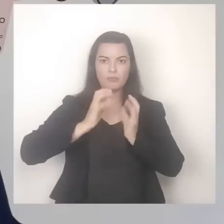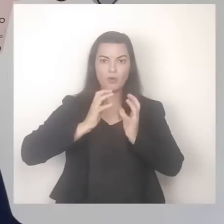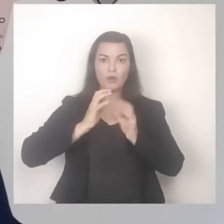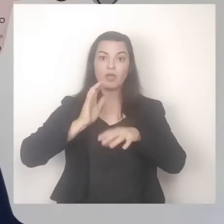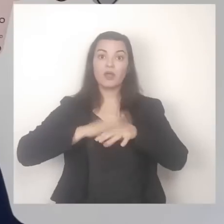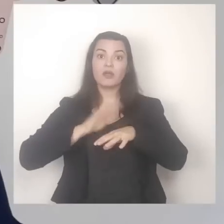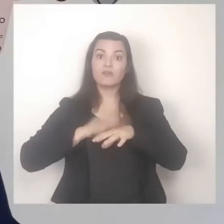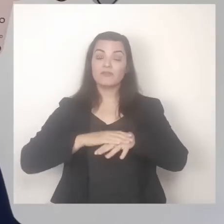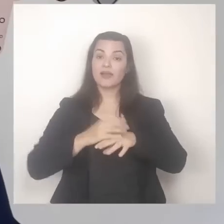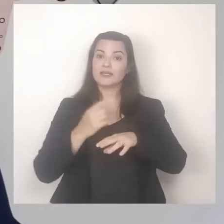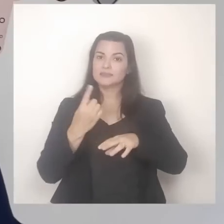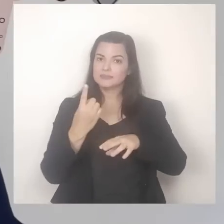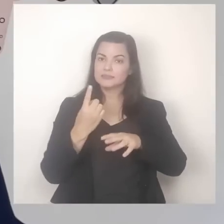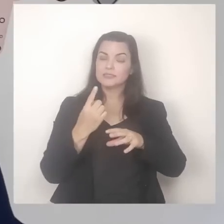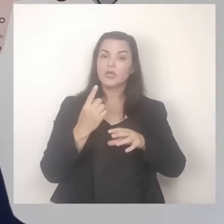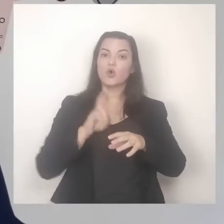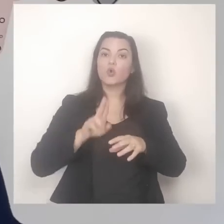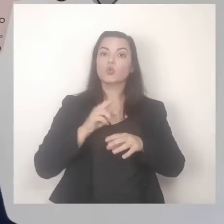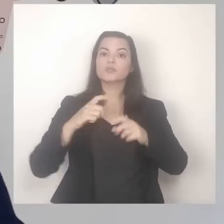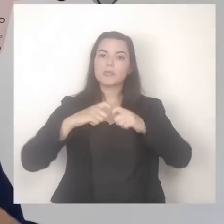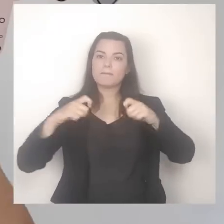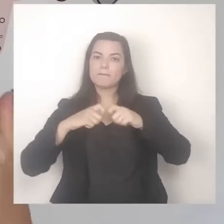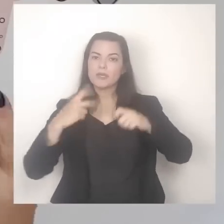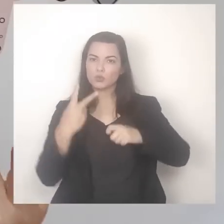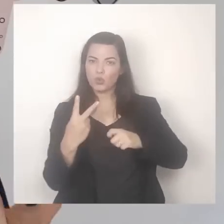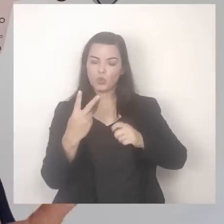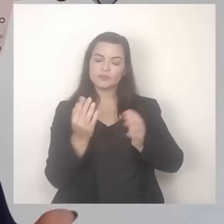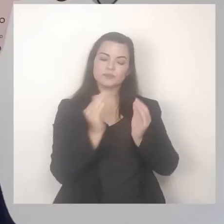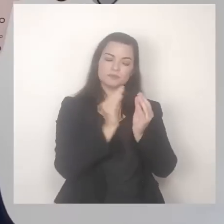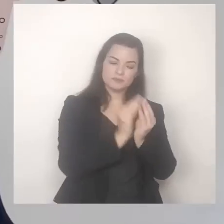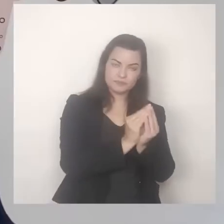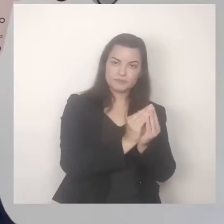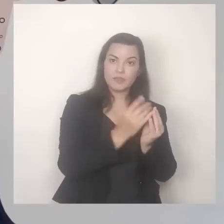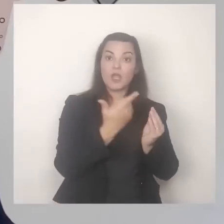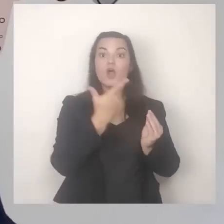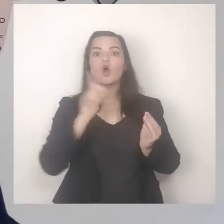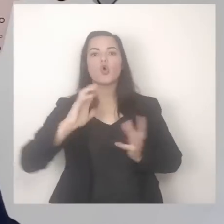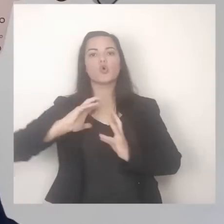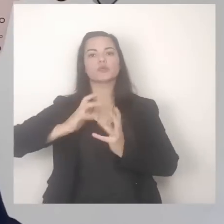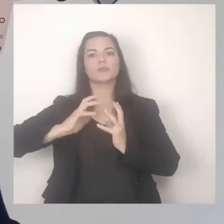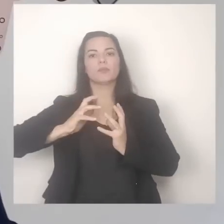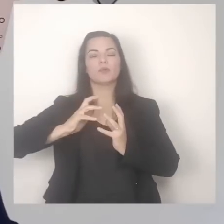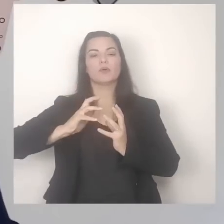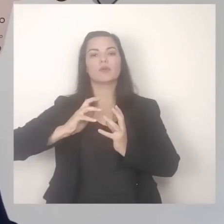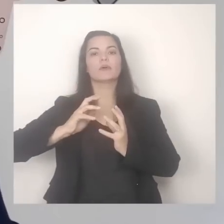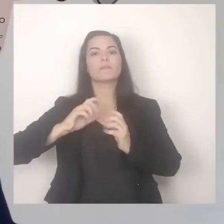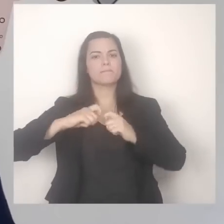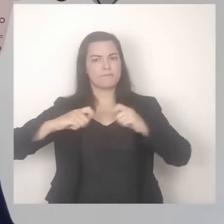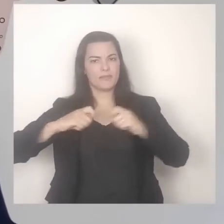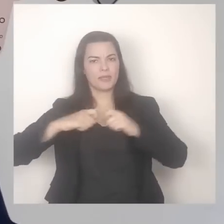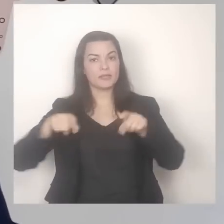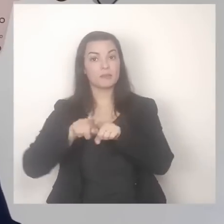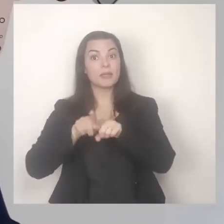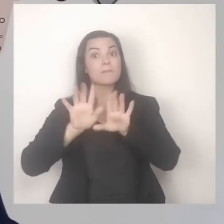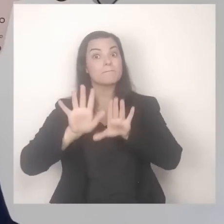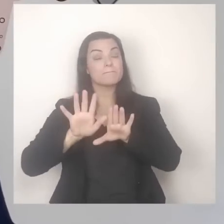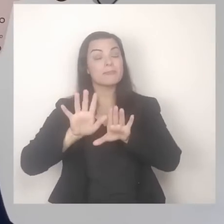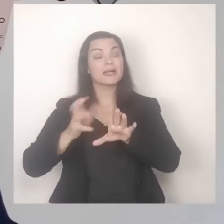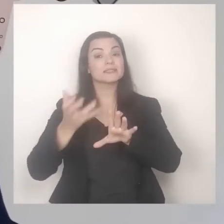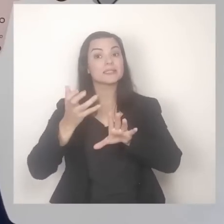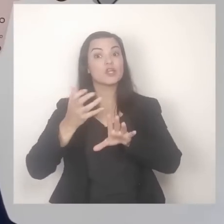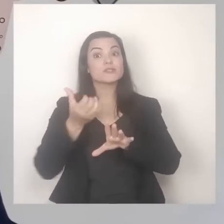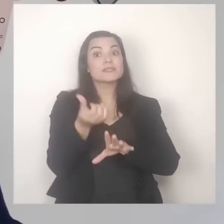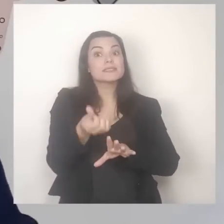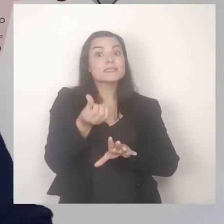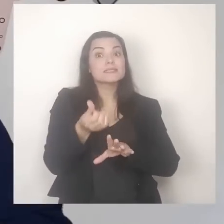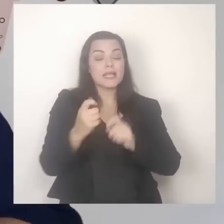de meia apenas. Uma outra bola de meia, onde você vai juntar 6